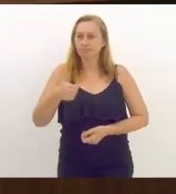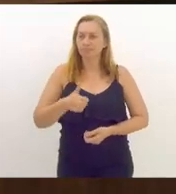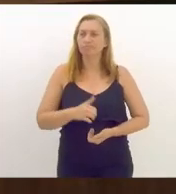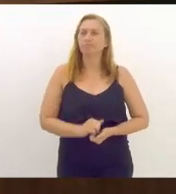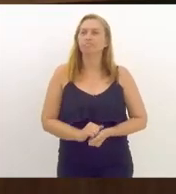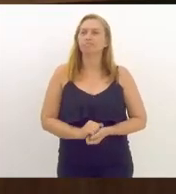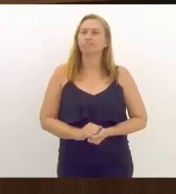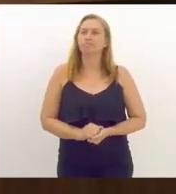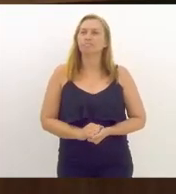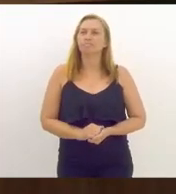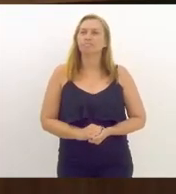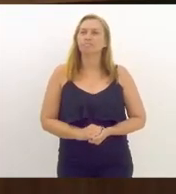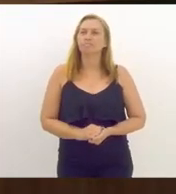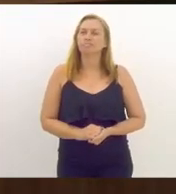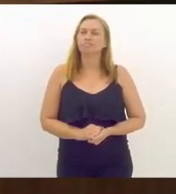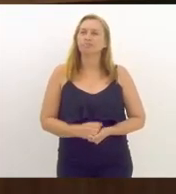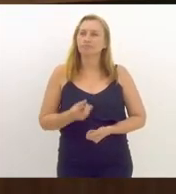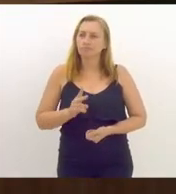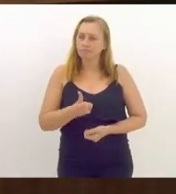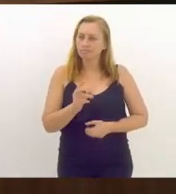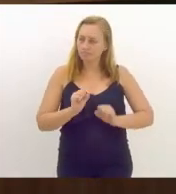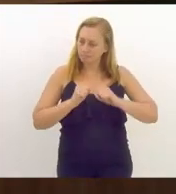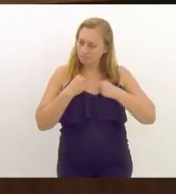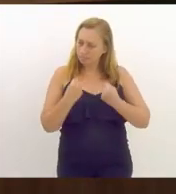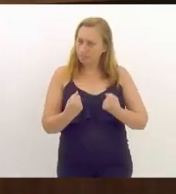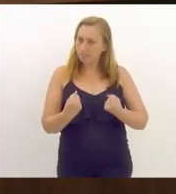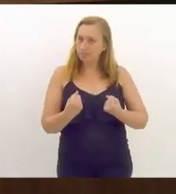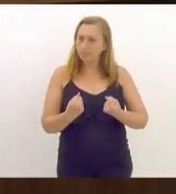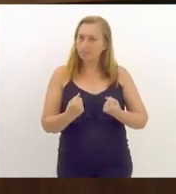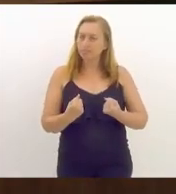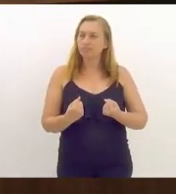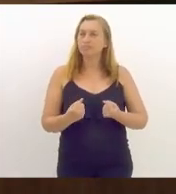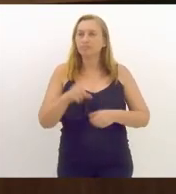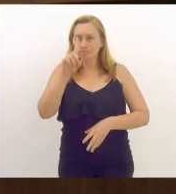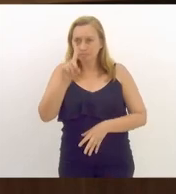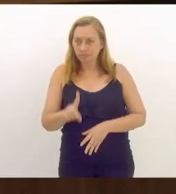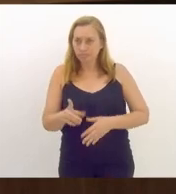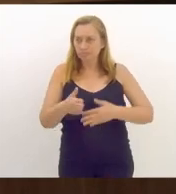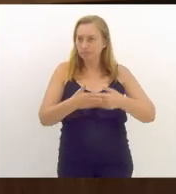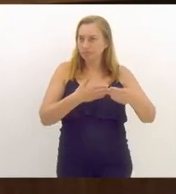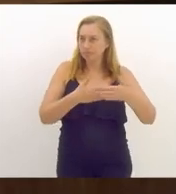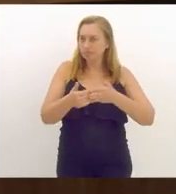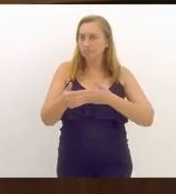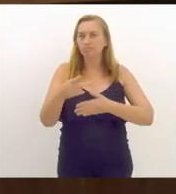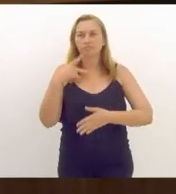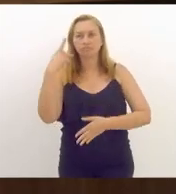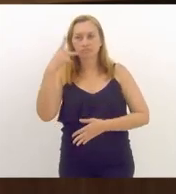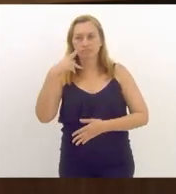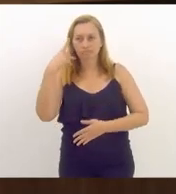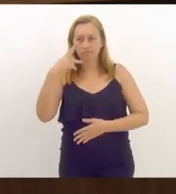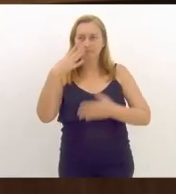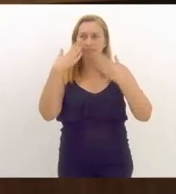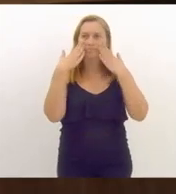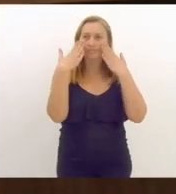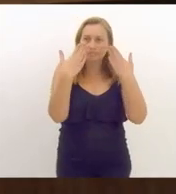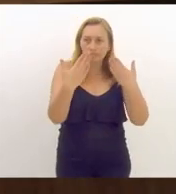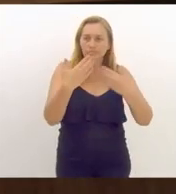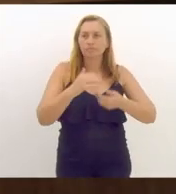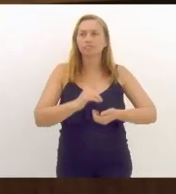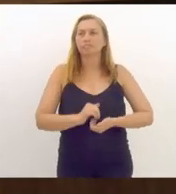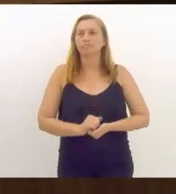que eu vou sempre defender o legítimo direito de qualquer parlamentar apresentar